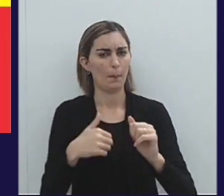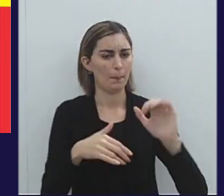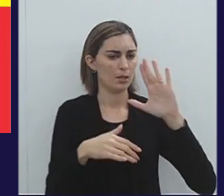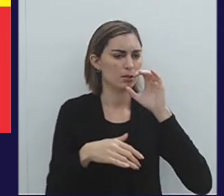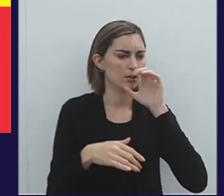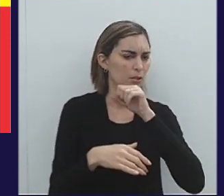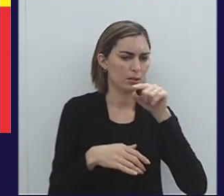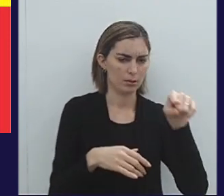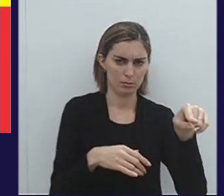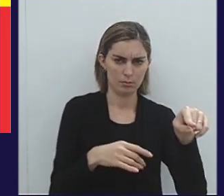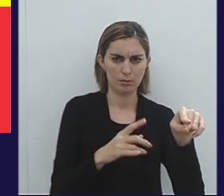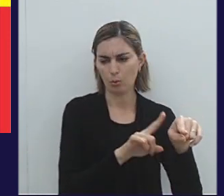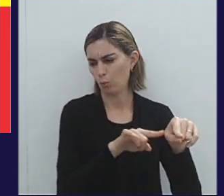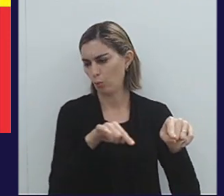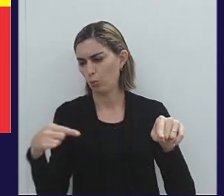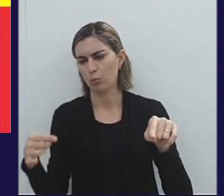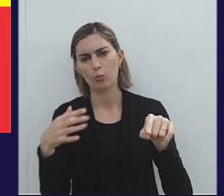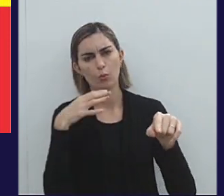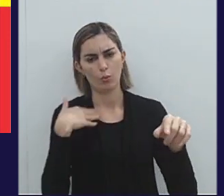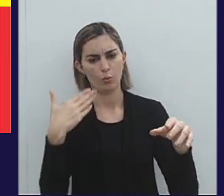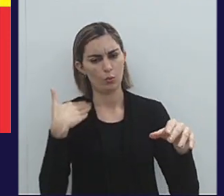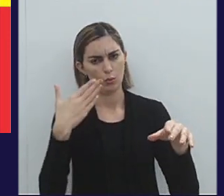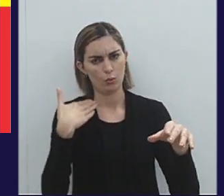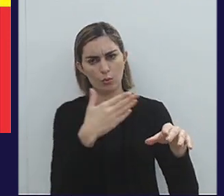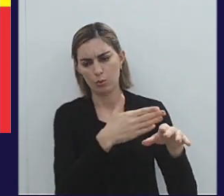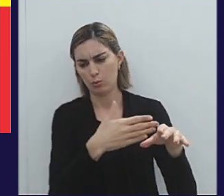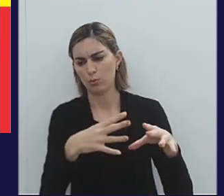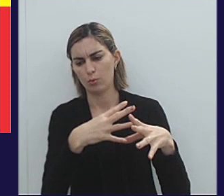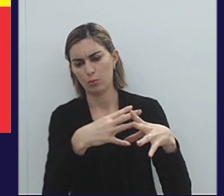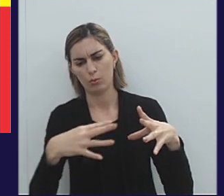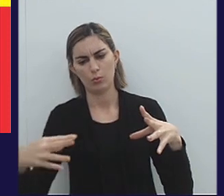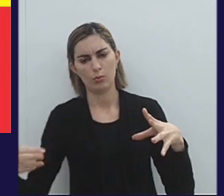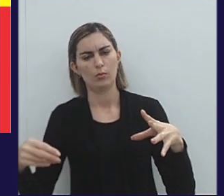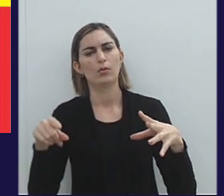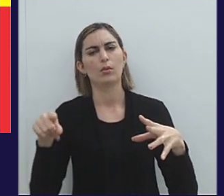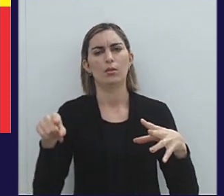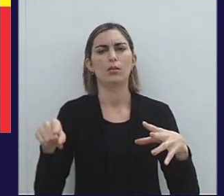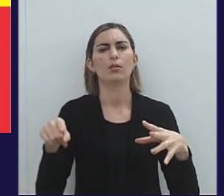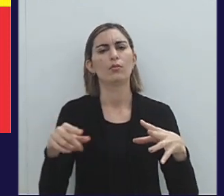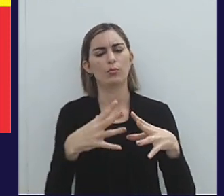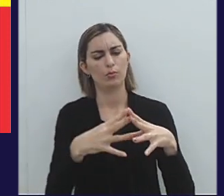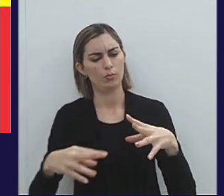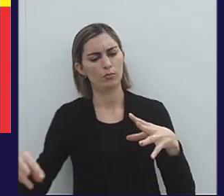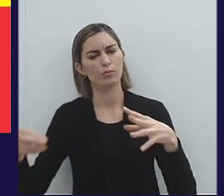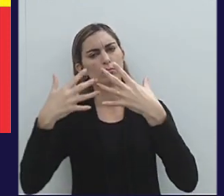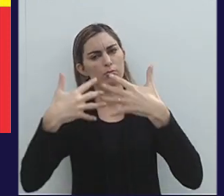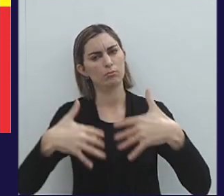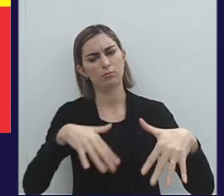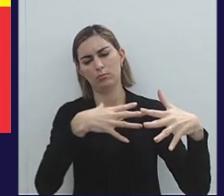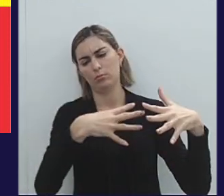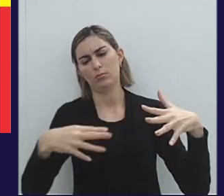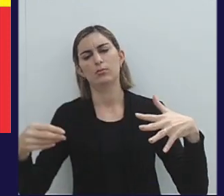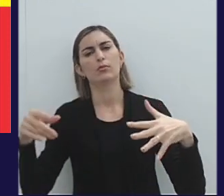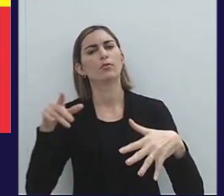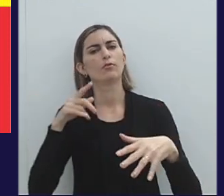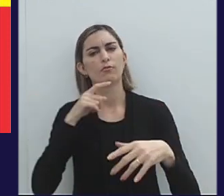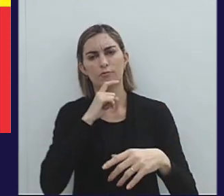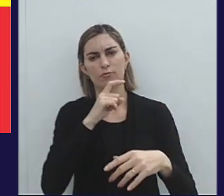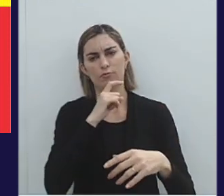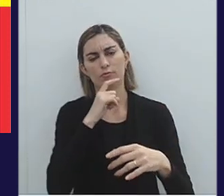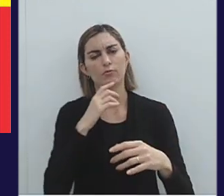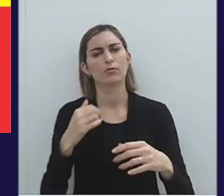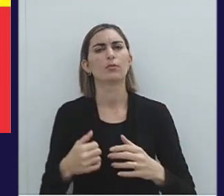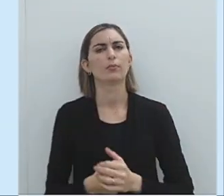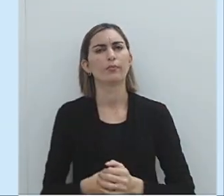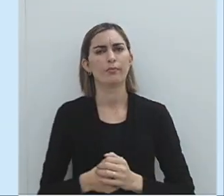O mais quente, né, no caso o calor, quando tem uma temperatura maior, espontaneamente vai passar para um corpo mais